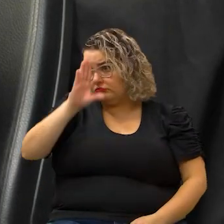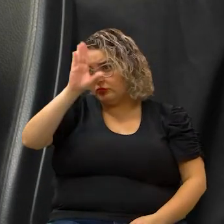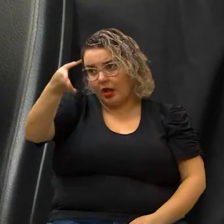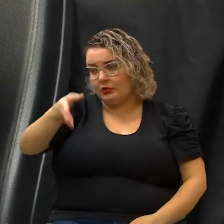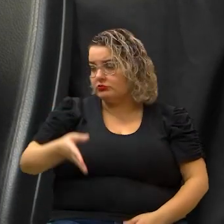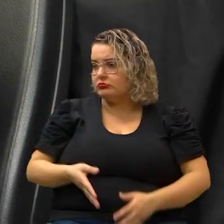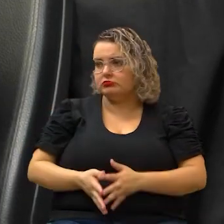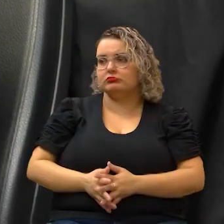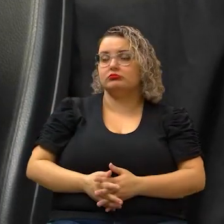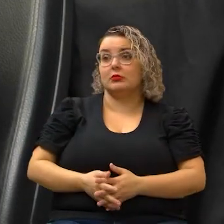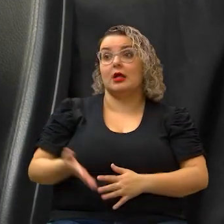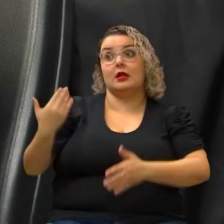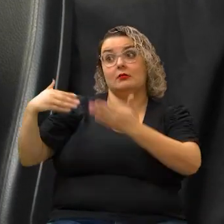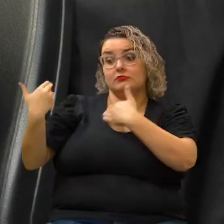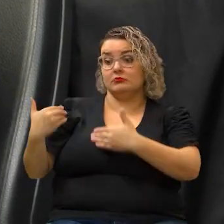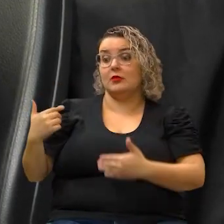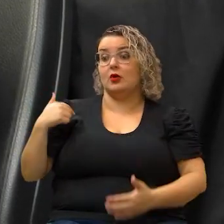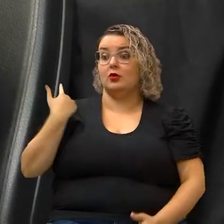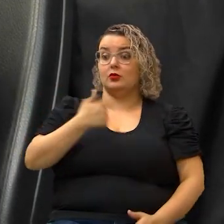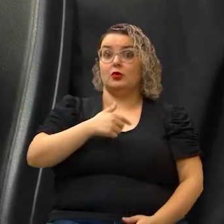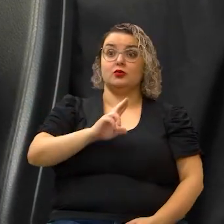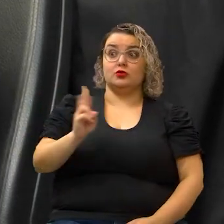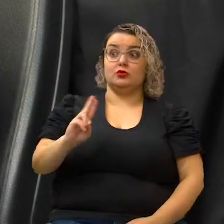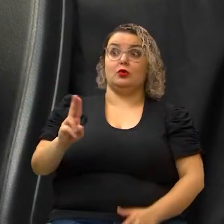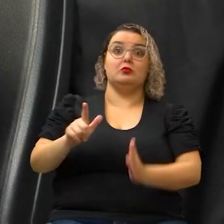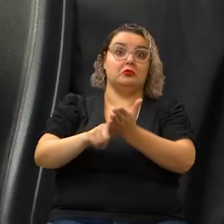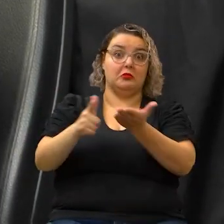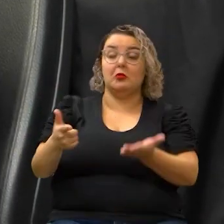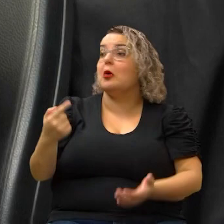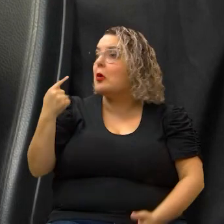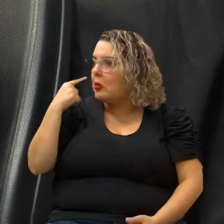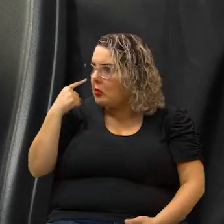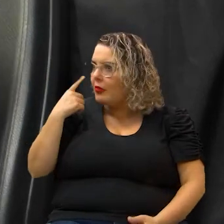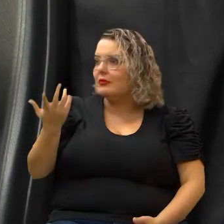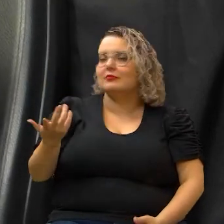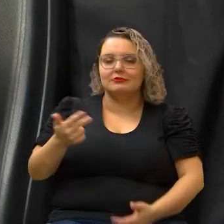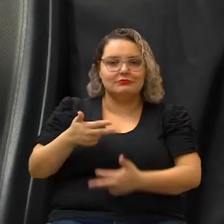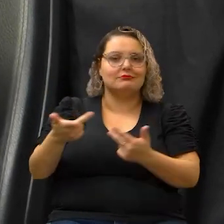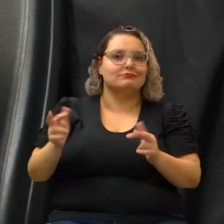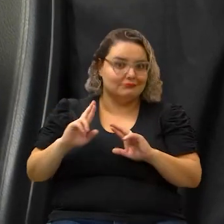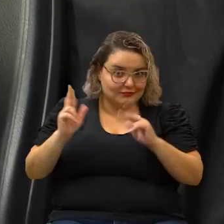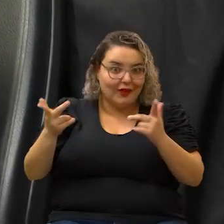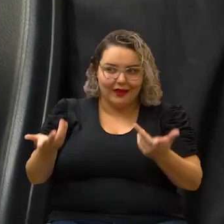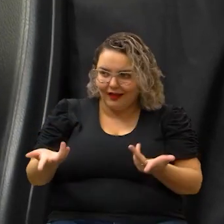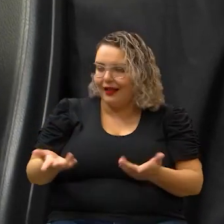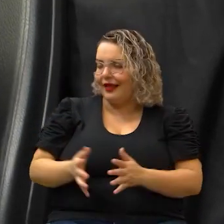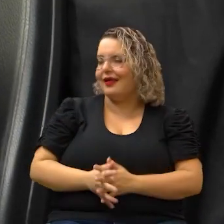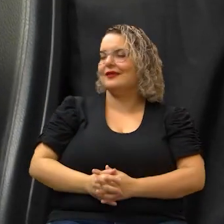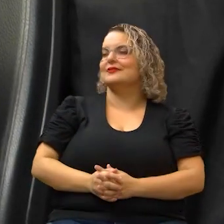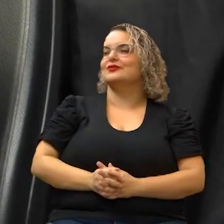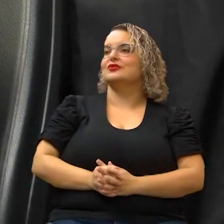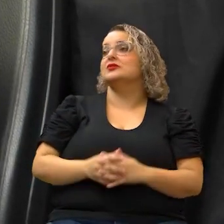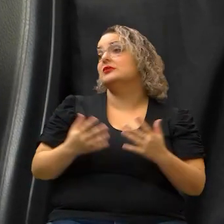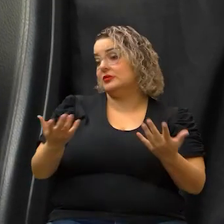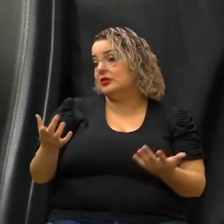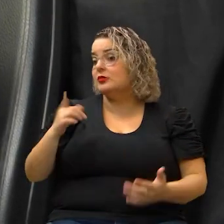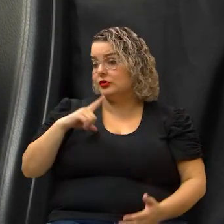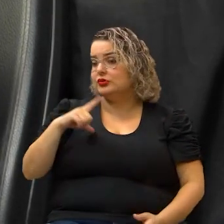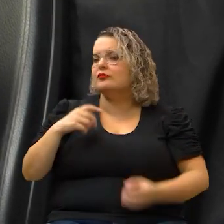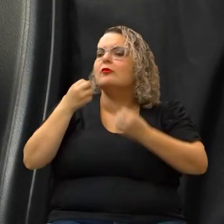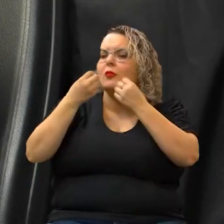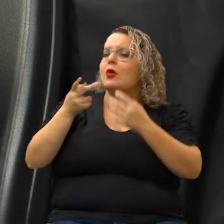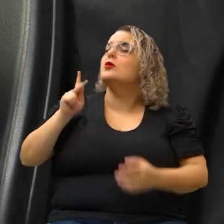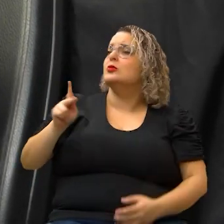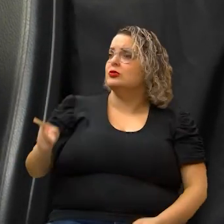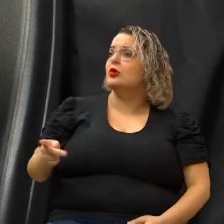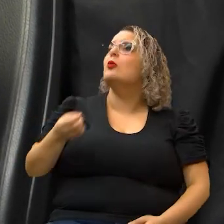Então, e naquela época, o nome da gente saía até no jornal. Olha que coisa, né? Era uma coisa assim. E então, eu tive bons